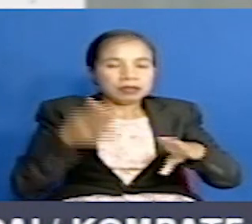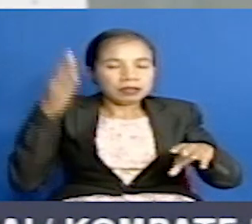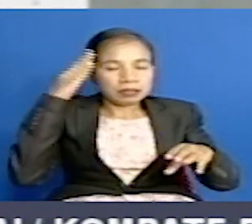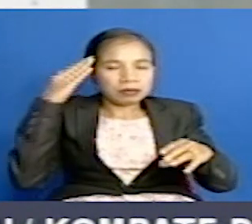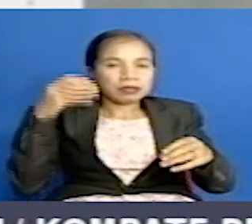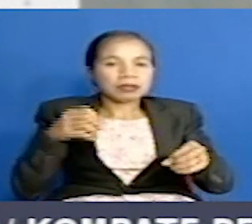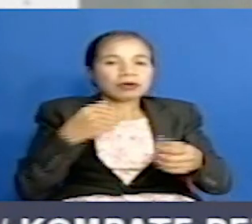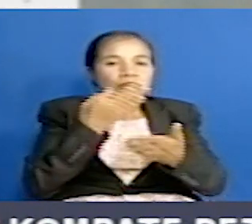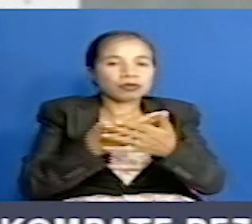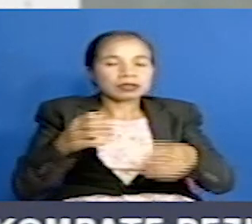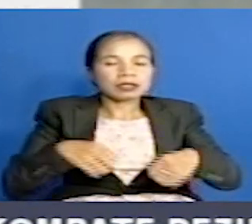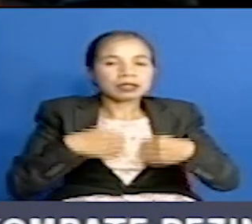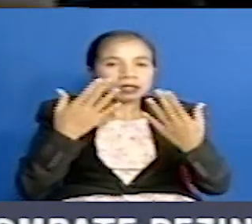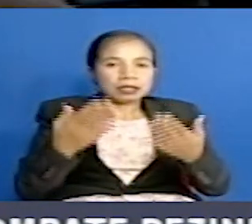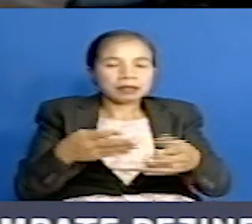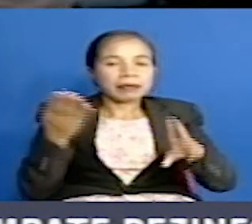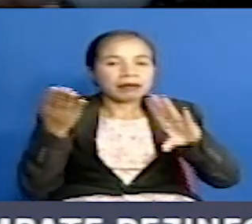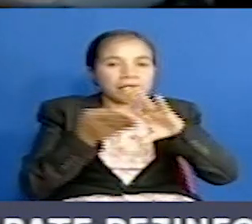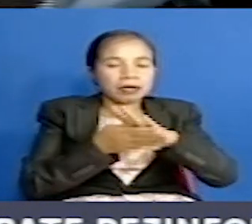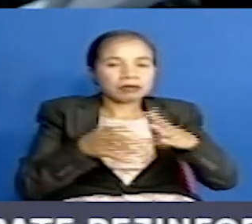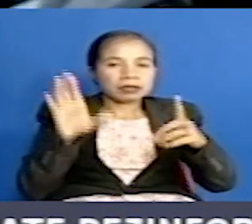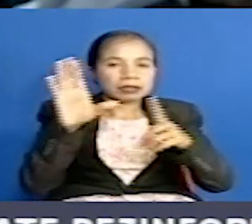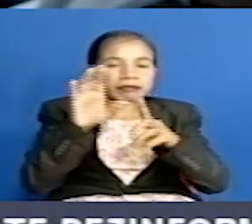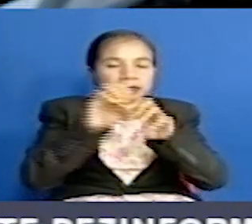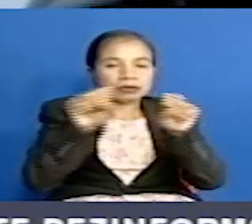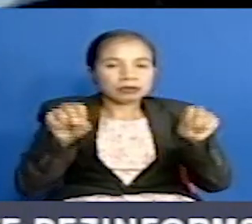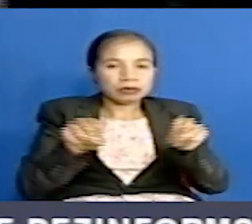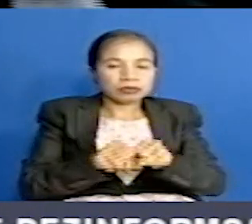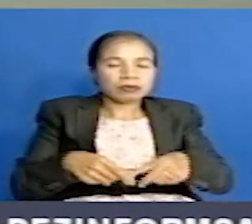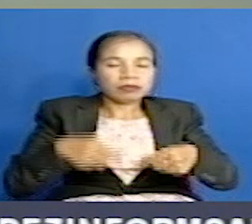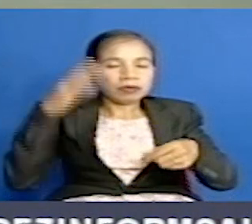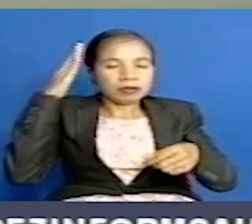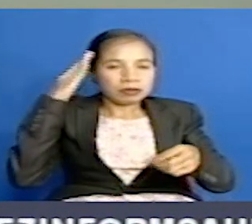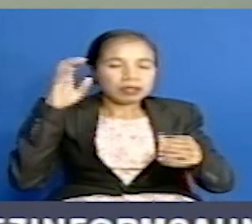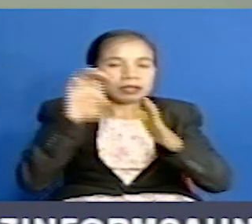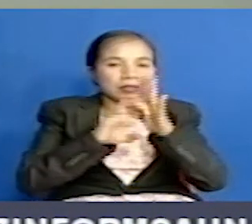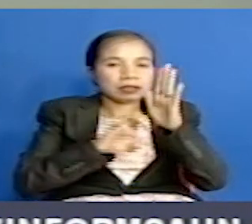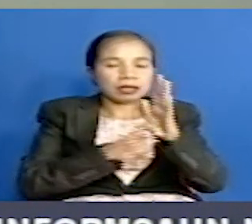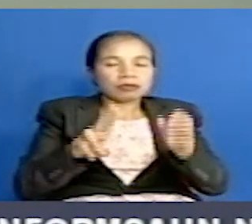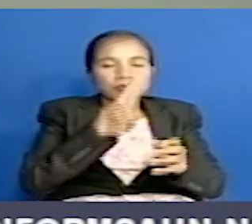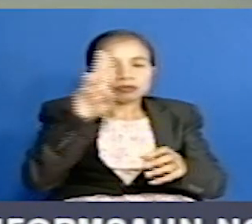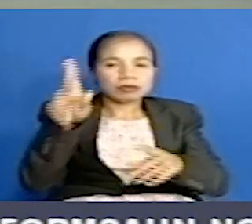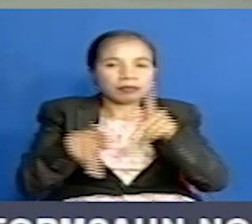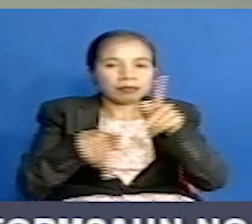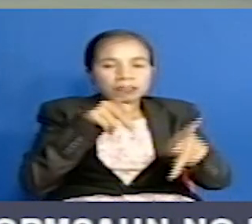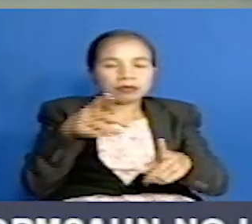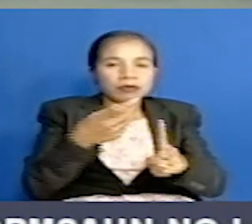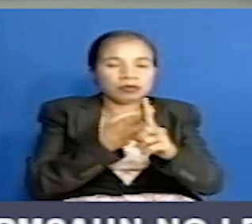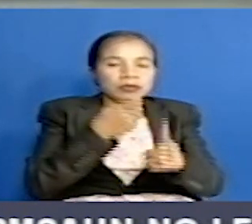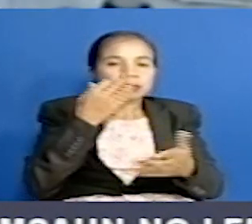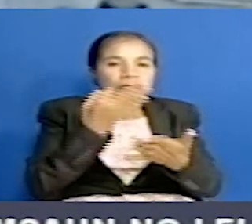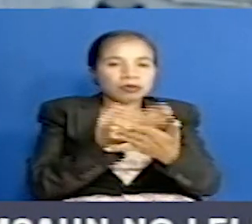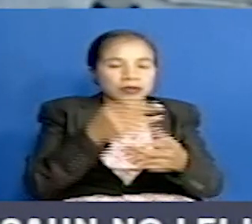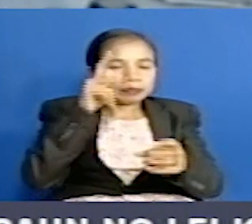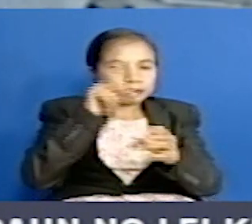interamericano, vai né, hira, mas não é precisamente até, né. Chefe do Suco, né, desafia Estado. A tu gere ouçam povo, russi